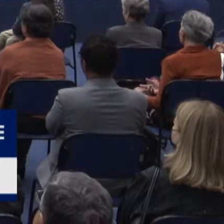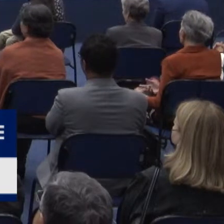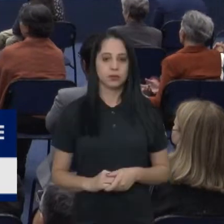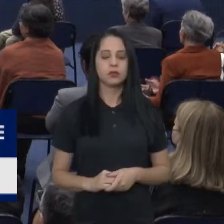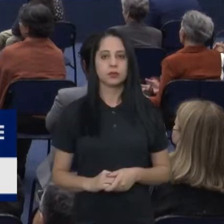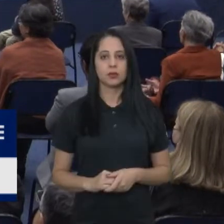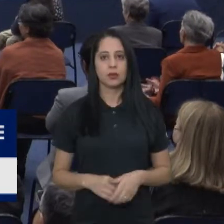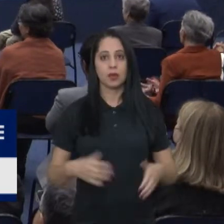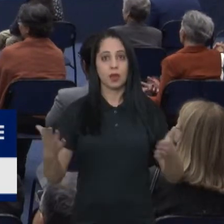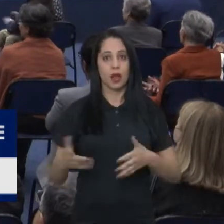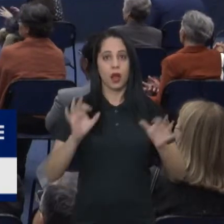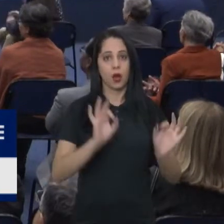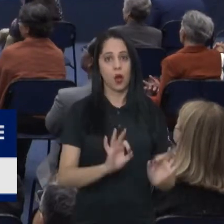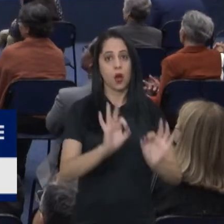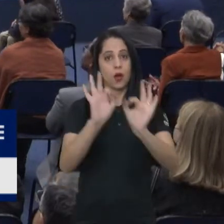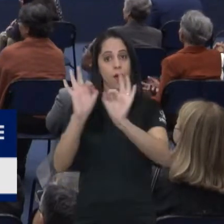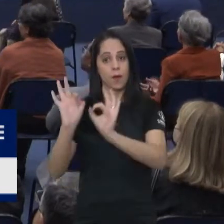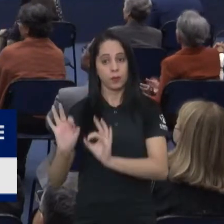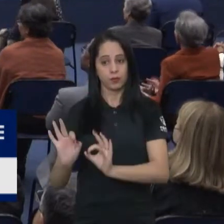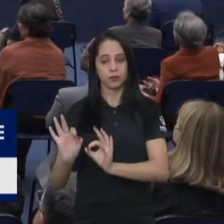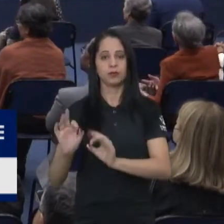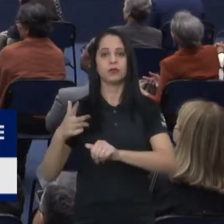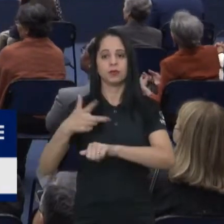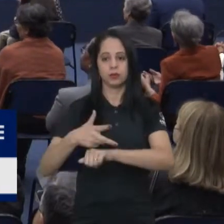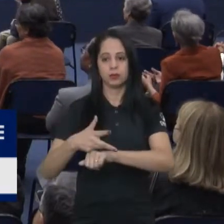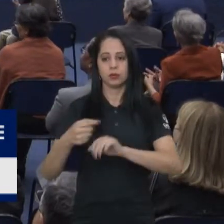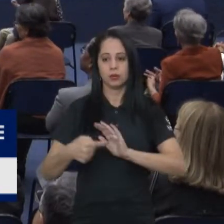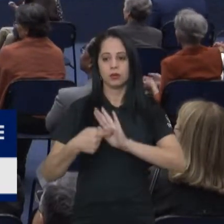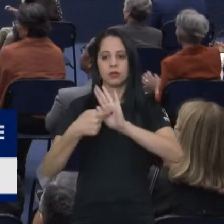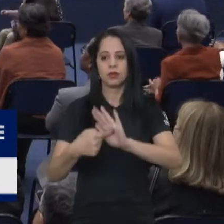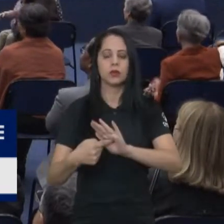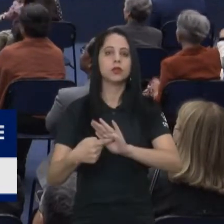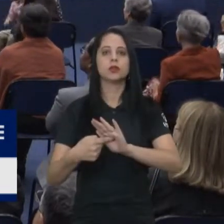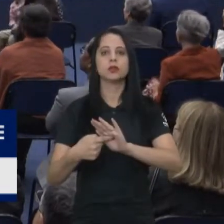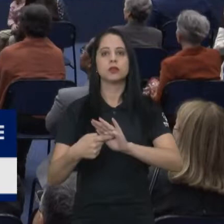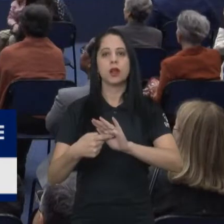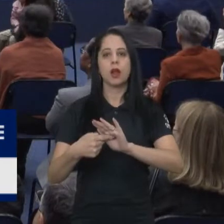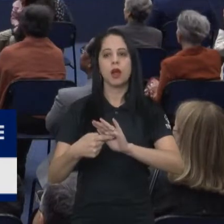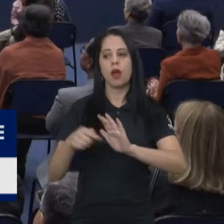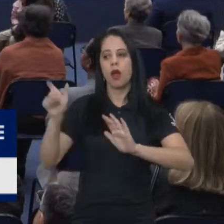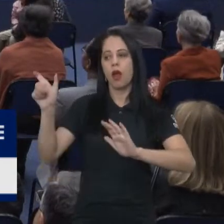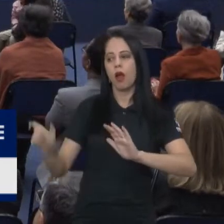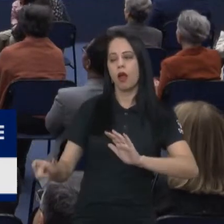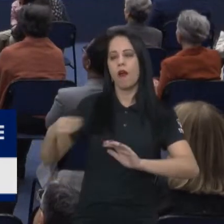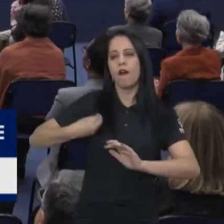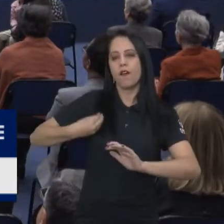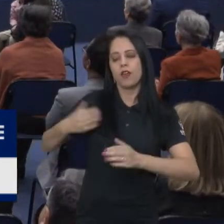Agora assistiremos a mais um vídeo que mostra um pouco da história do homenageado.